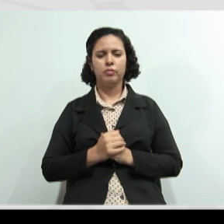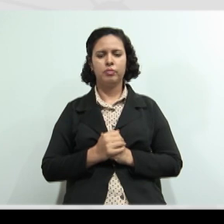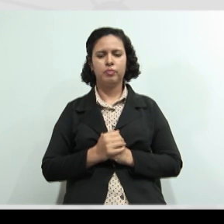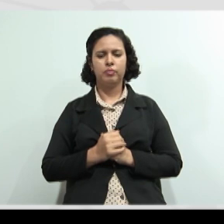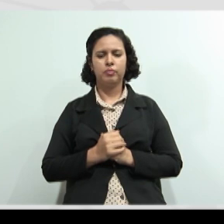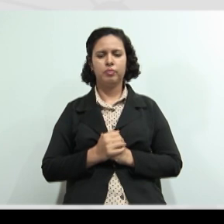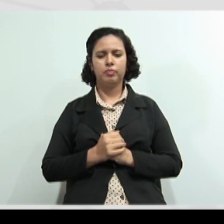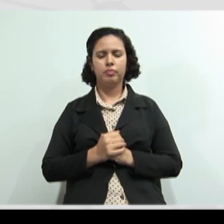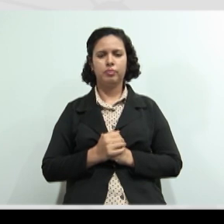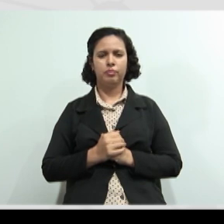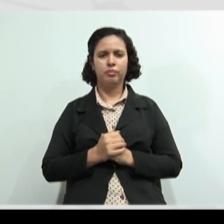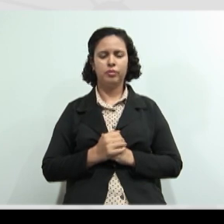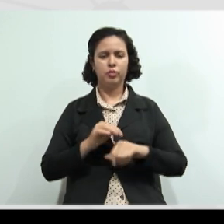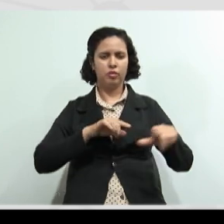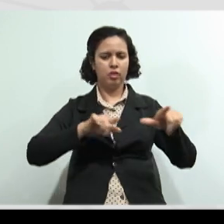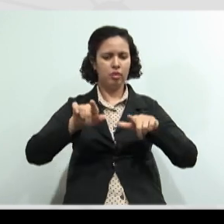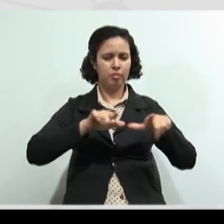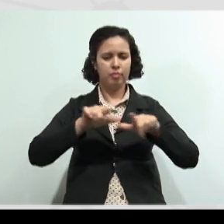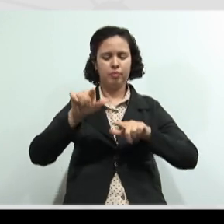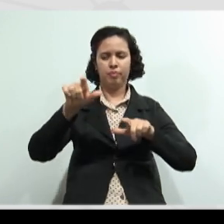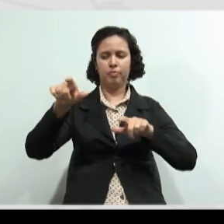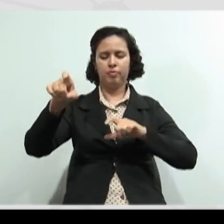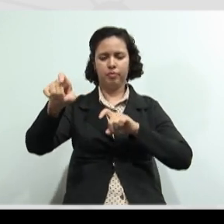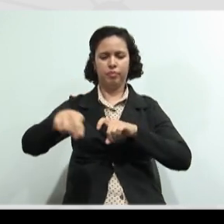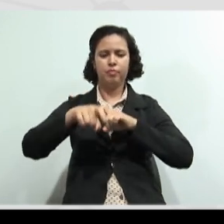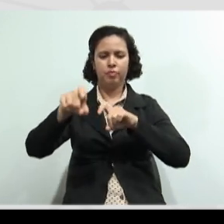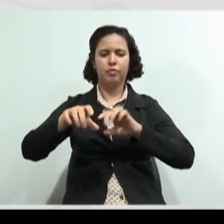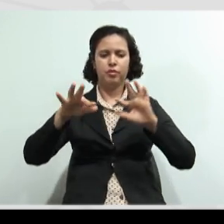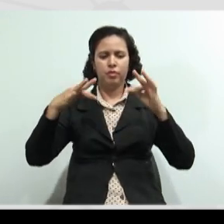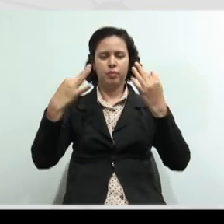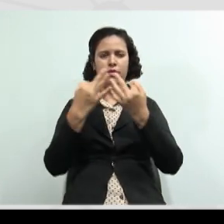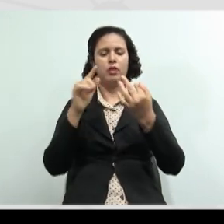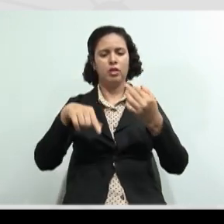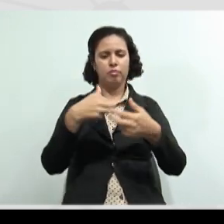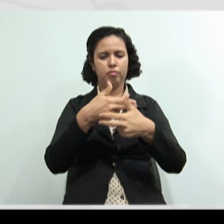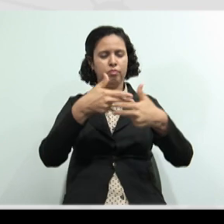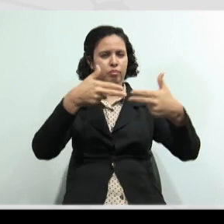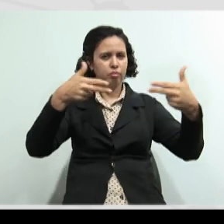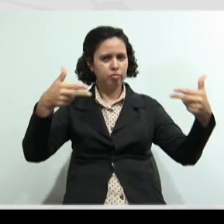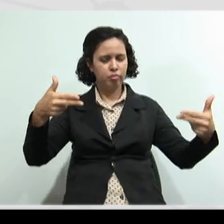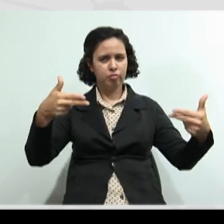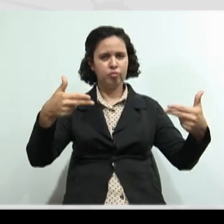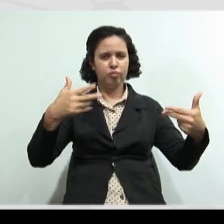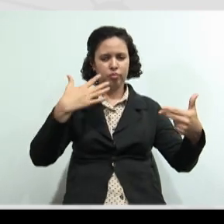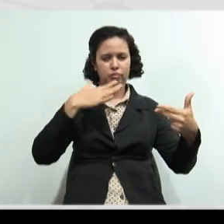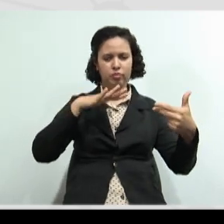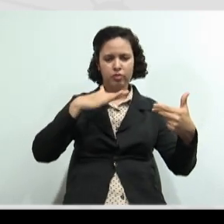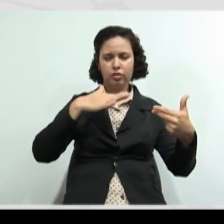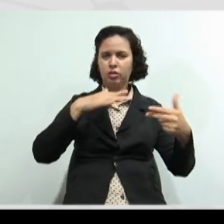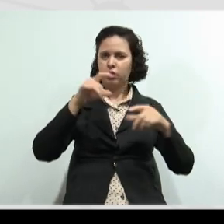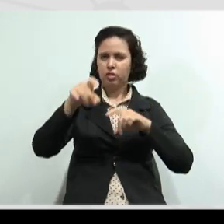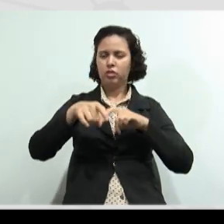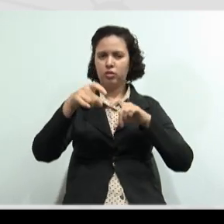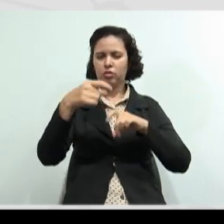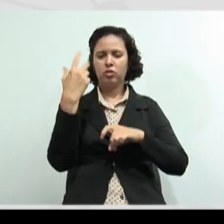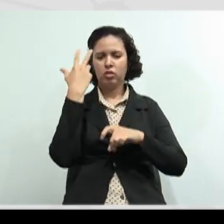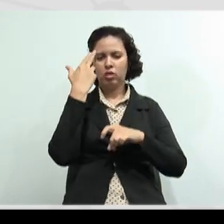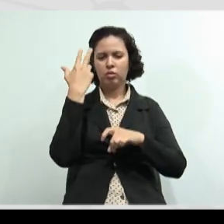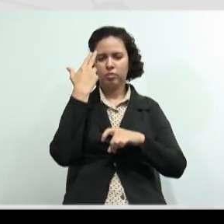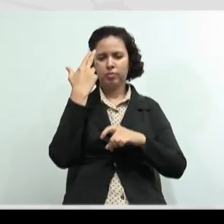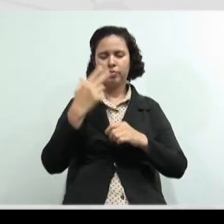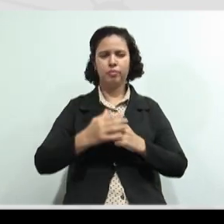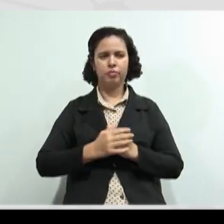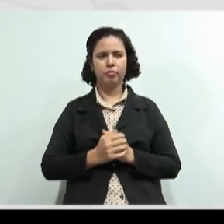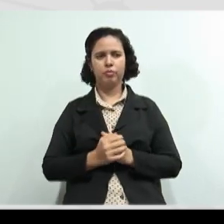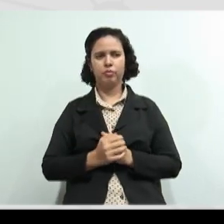da agricultura familiar é mais ou menos diversa do que a agricultura convencional? Então, para essa pergunta a gente